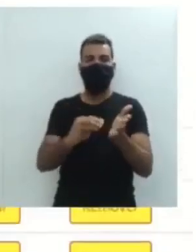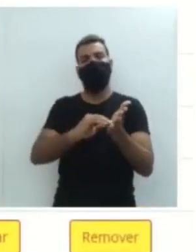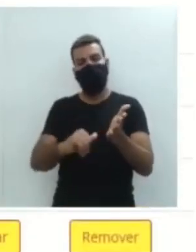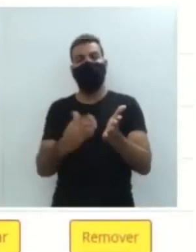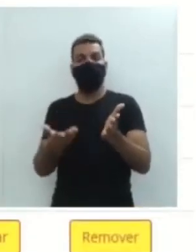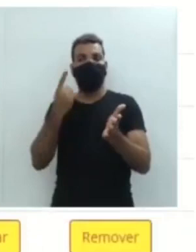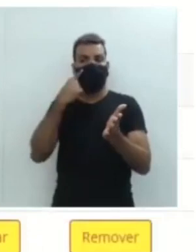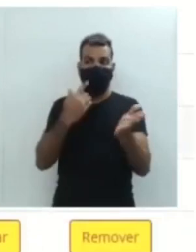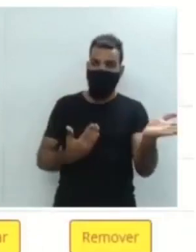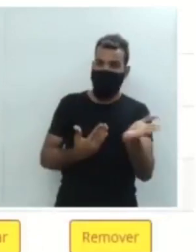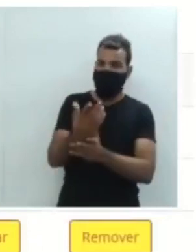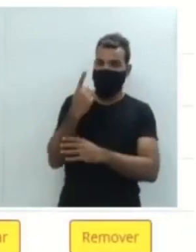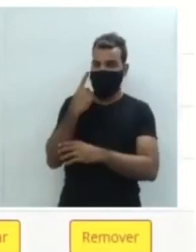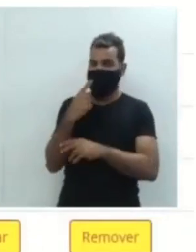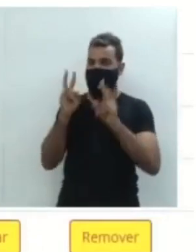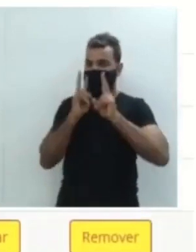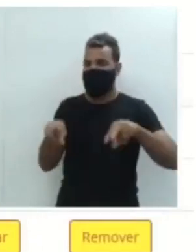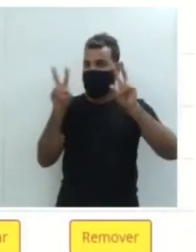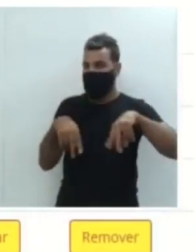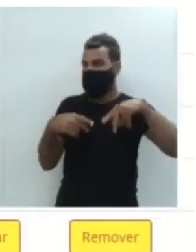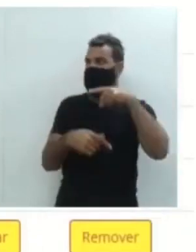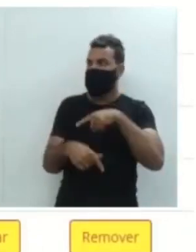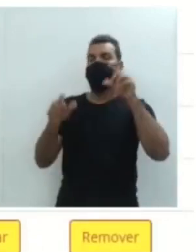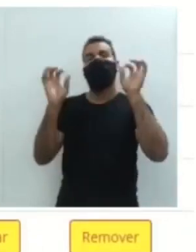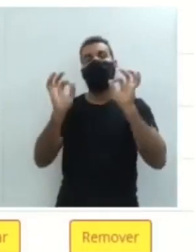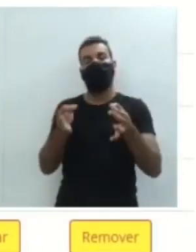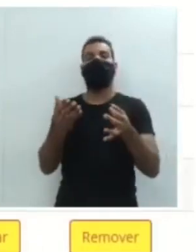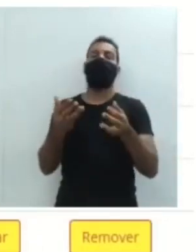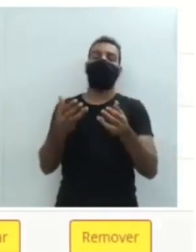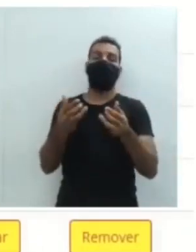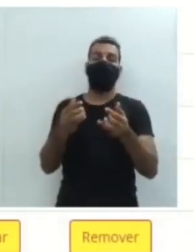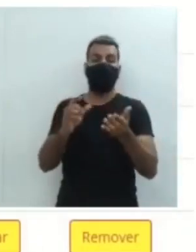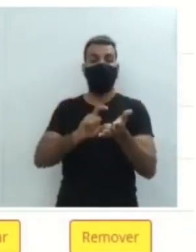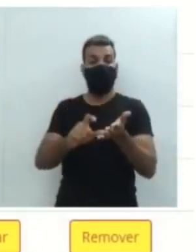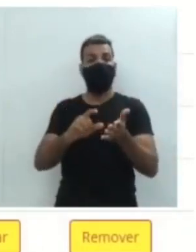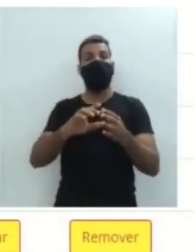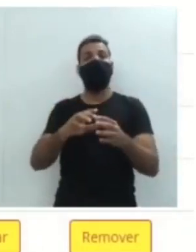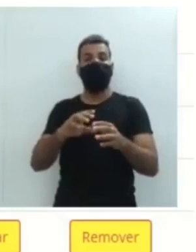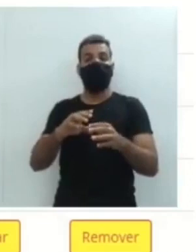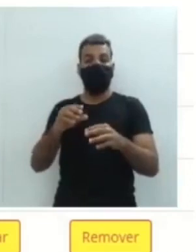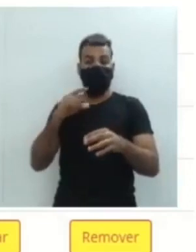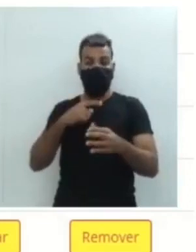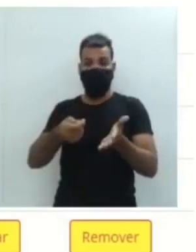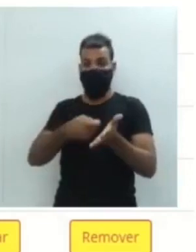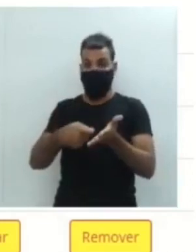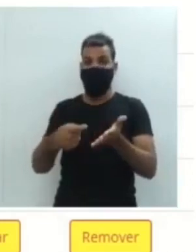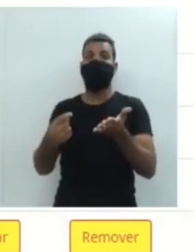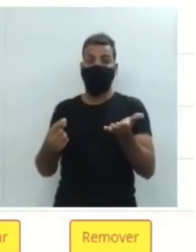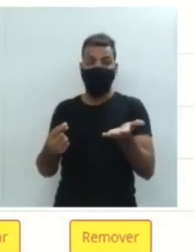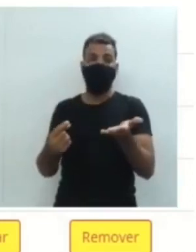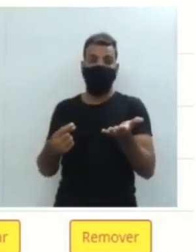aqui nós vamos visualizar que esses são aqueles registros que nós inserimos através do nosso script